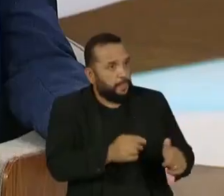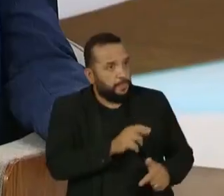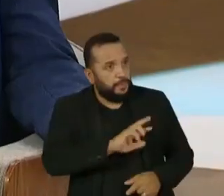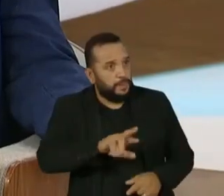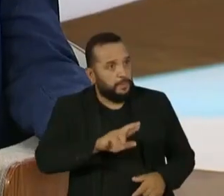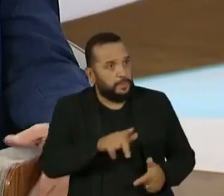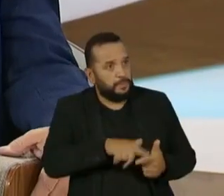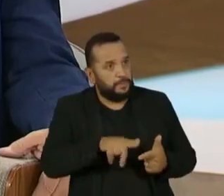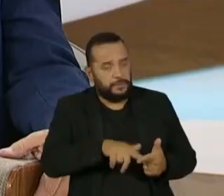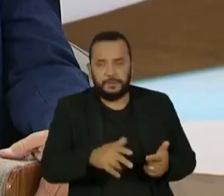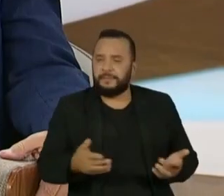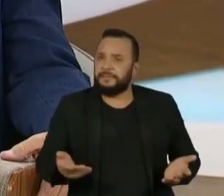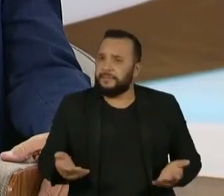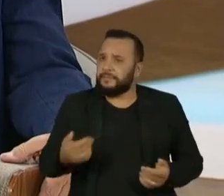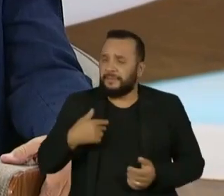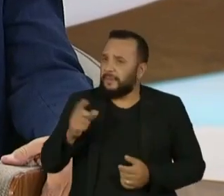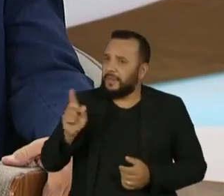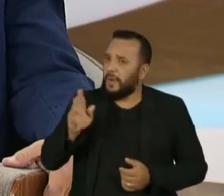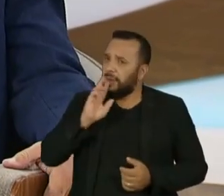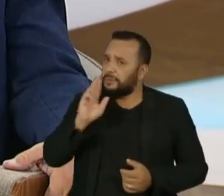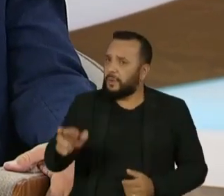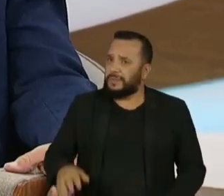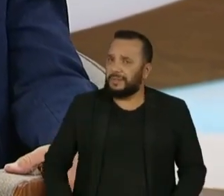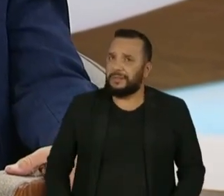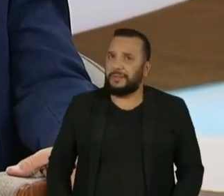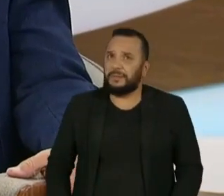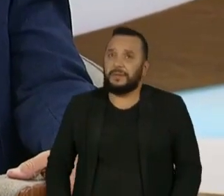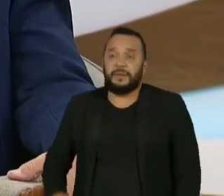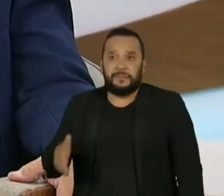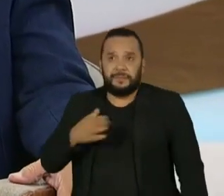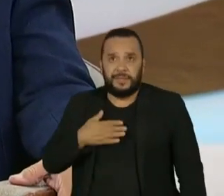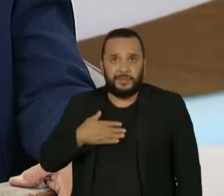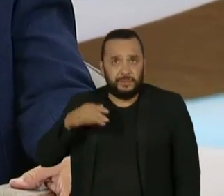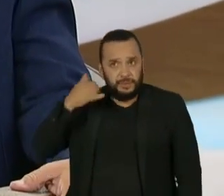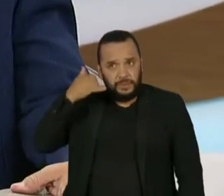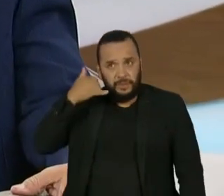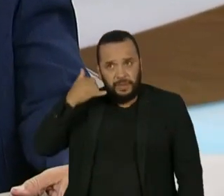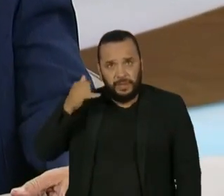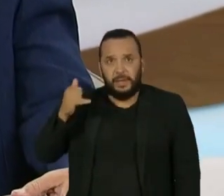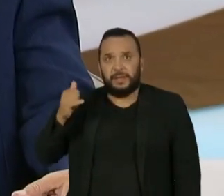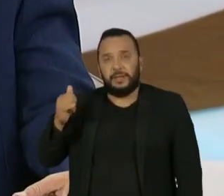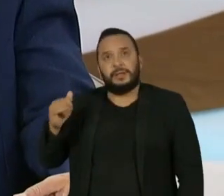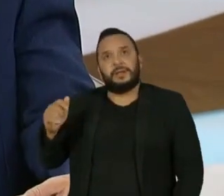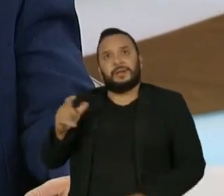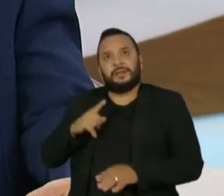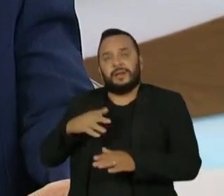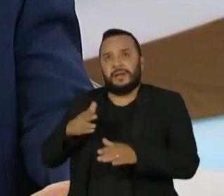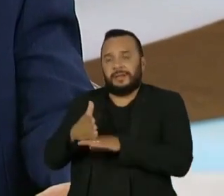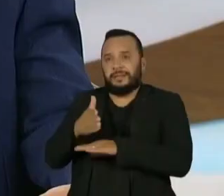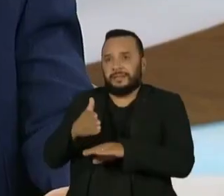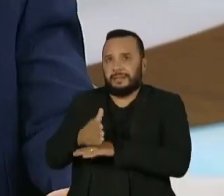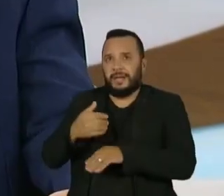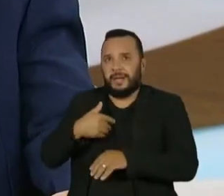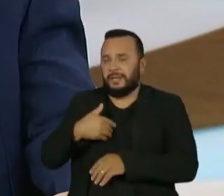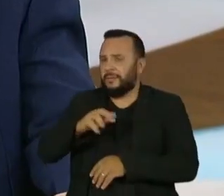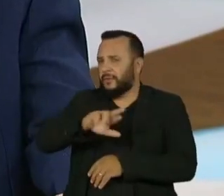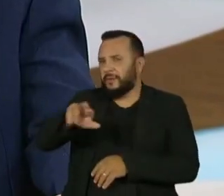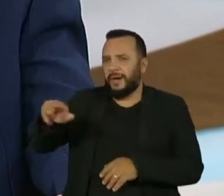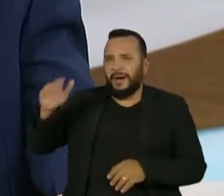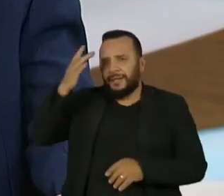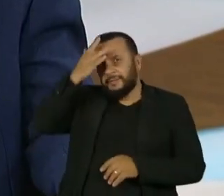respondeu. Você é acessado, meu telefone celular, Lana, é acessado por centenas de